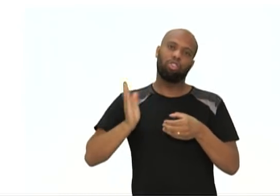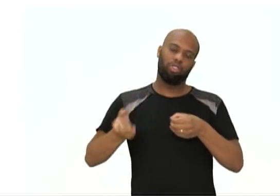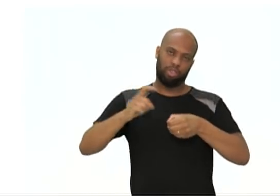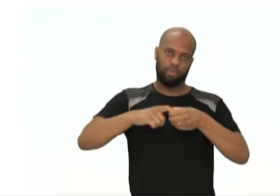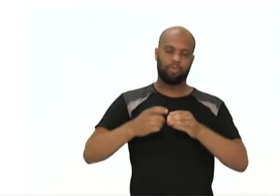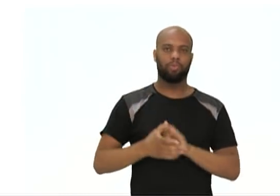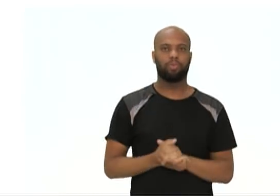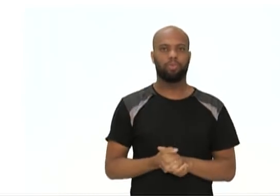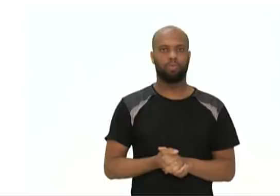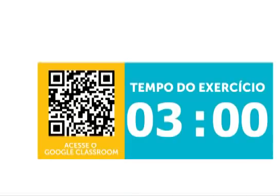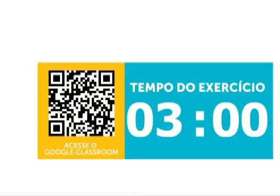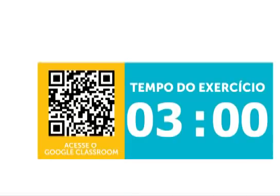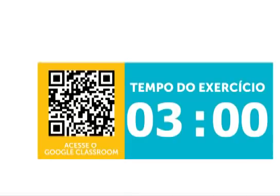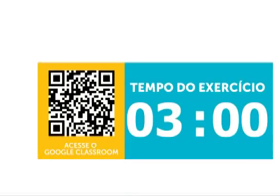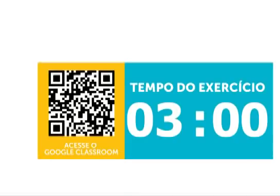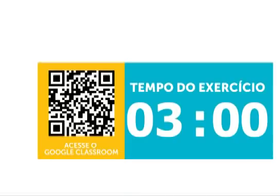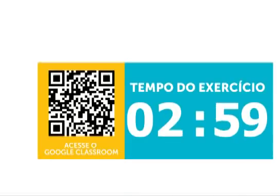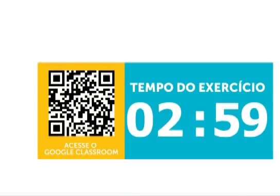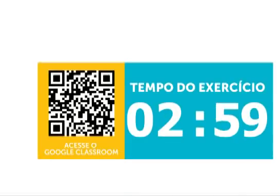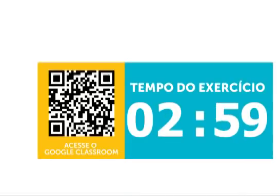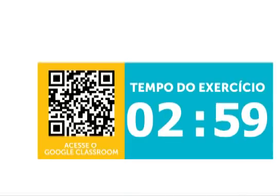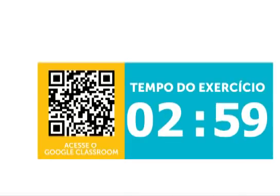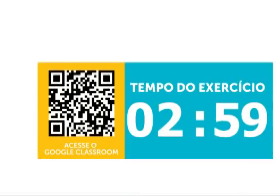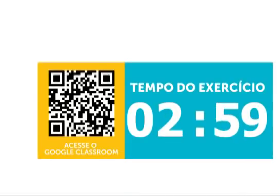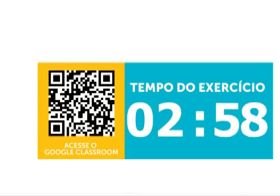que a gente já vem.